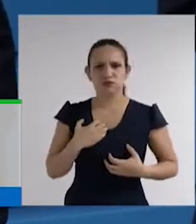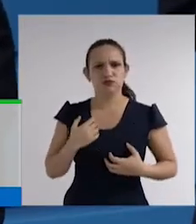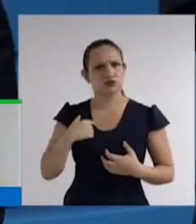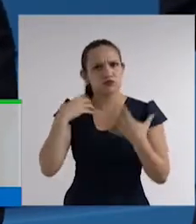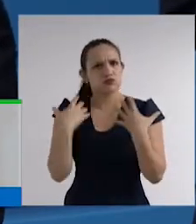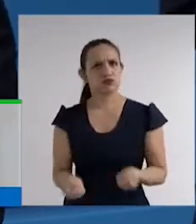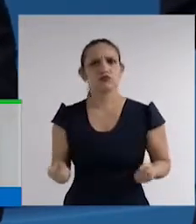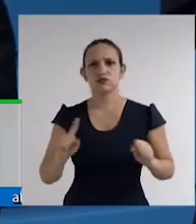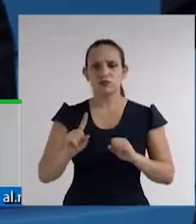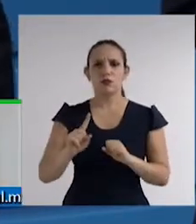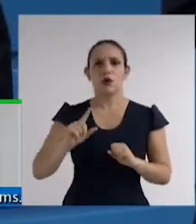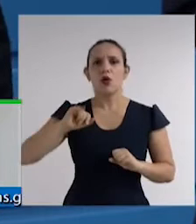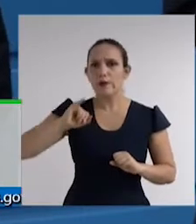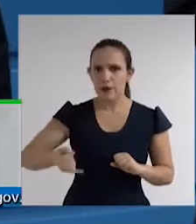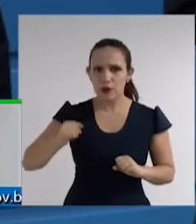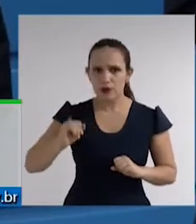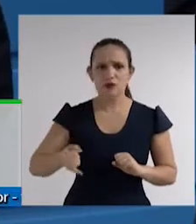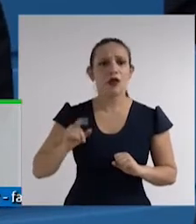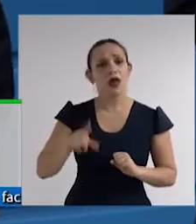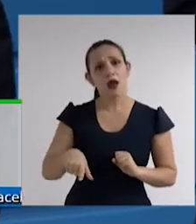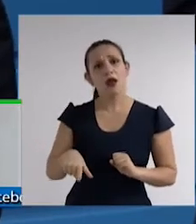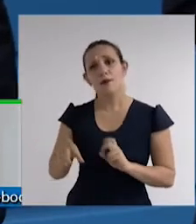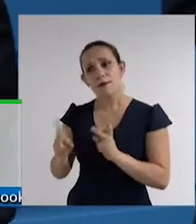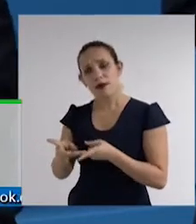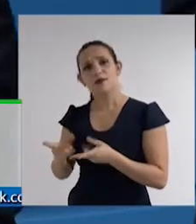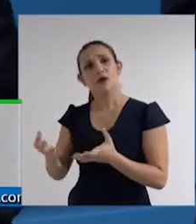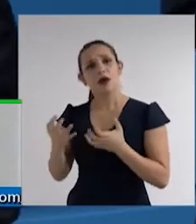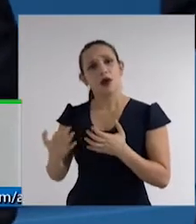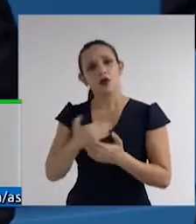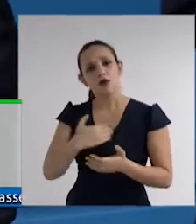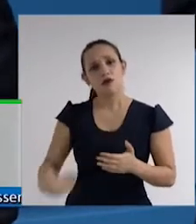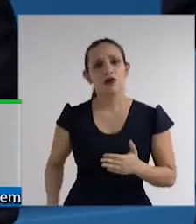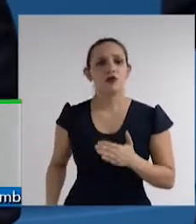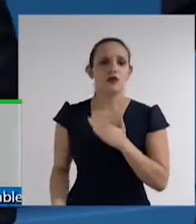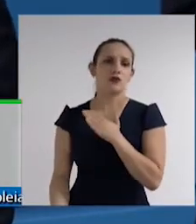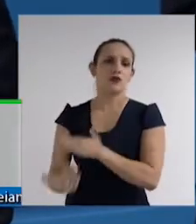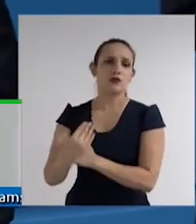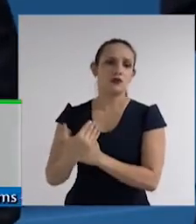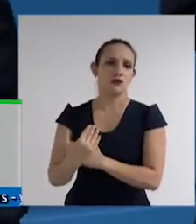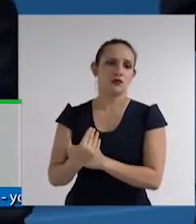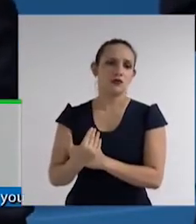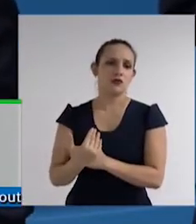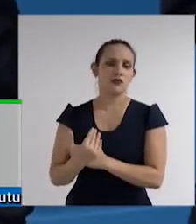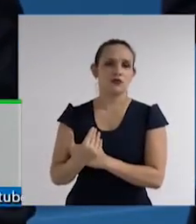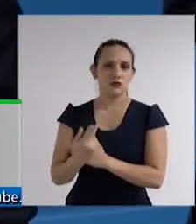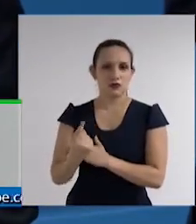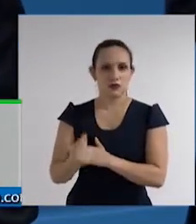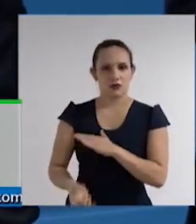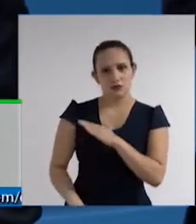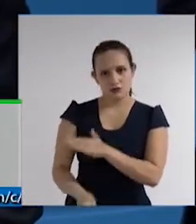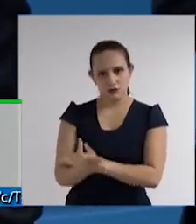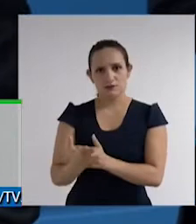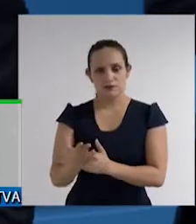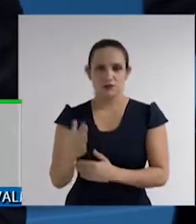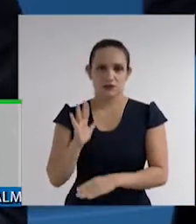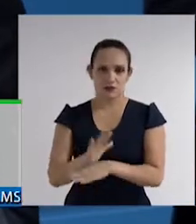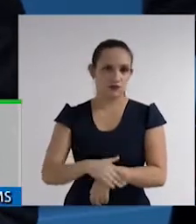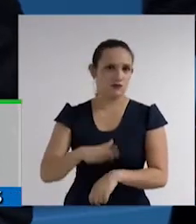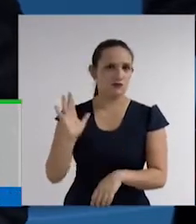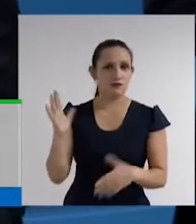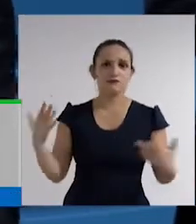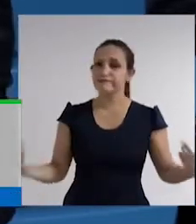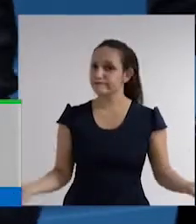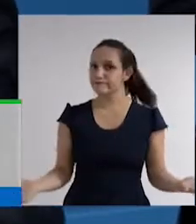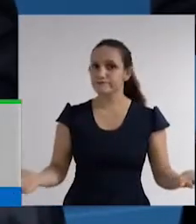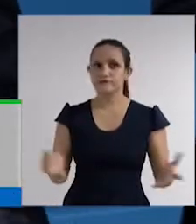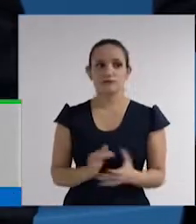do imposto é o mesmo que quer a mão do governo a balançar o berço na questão dos subsídios. Então, nós temos